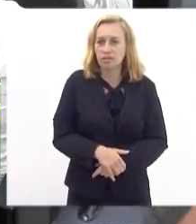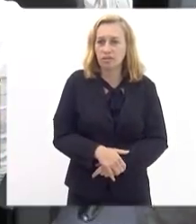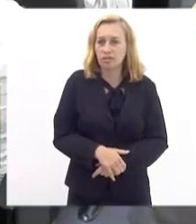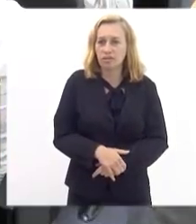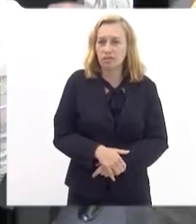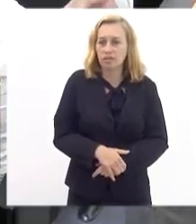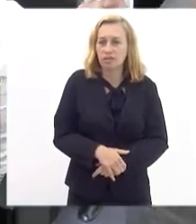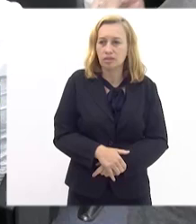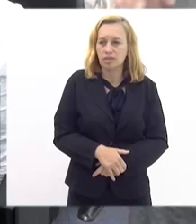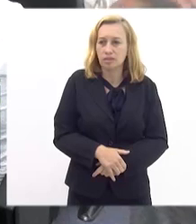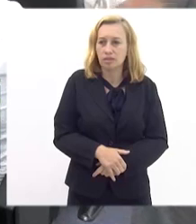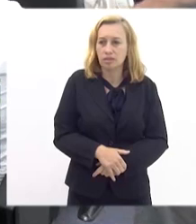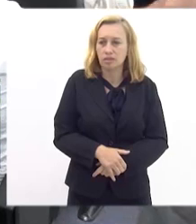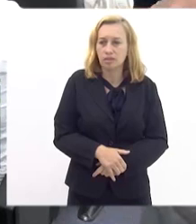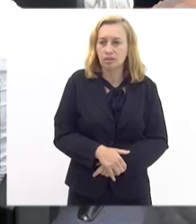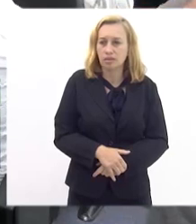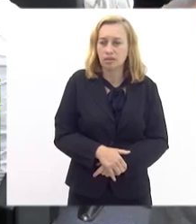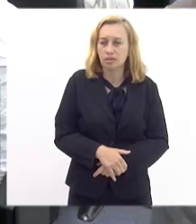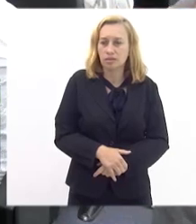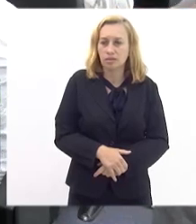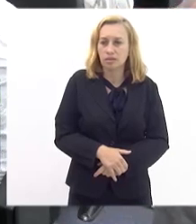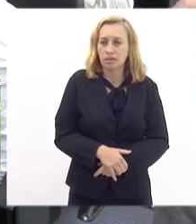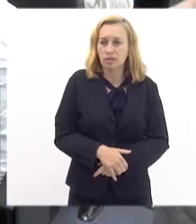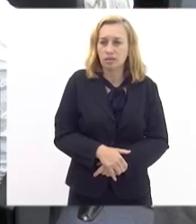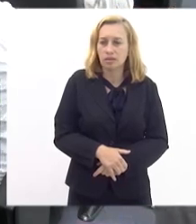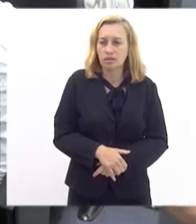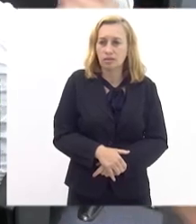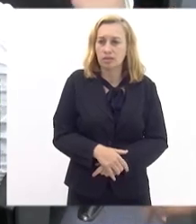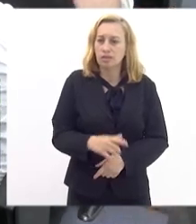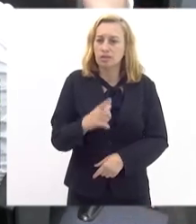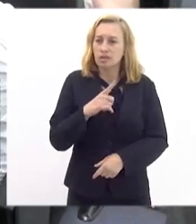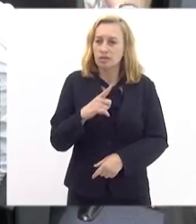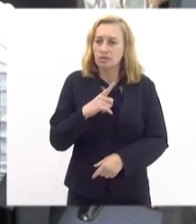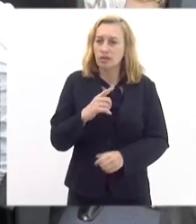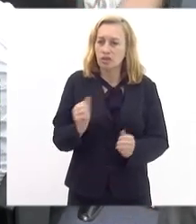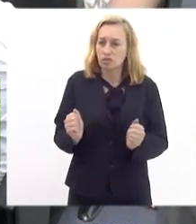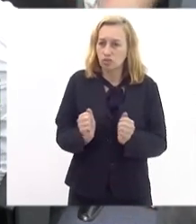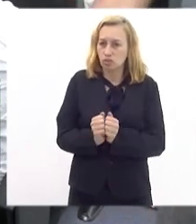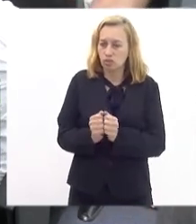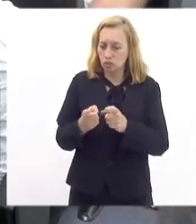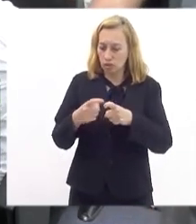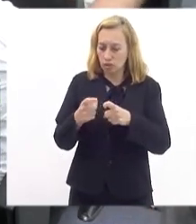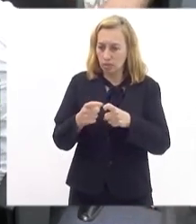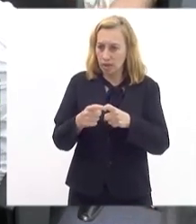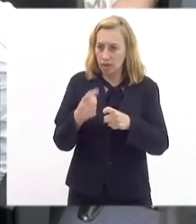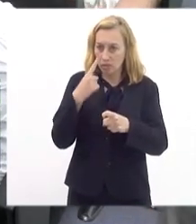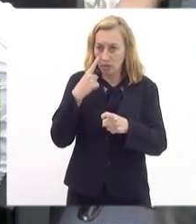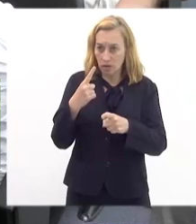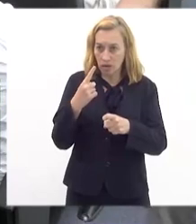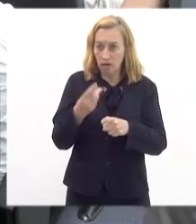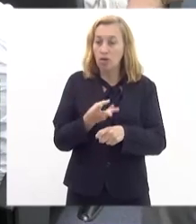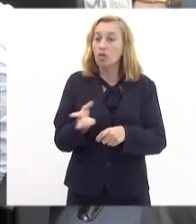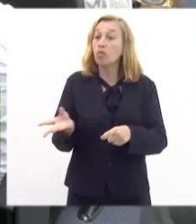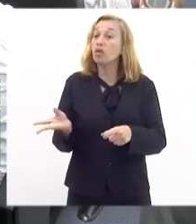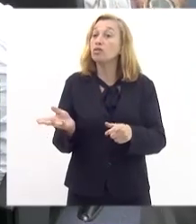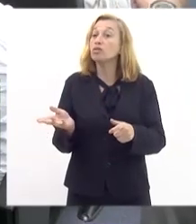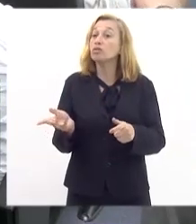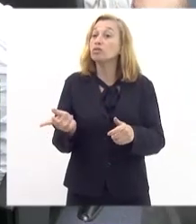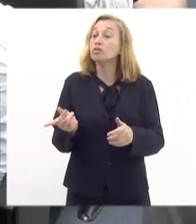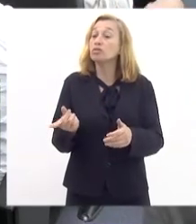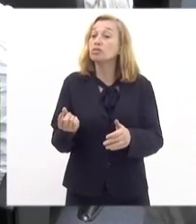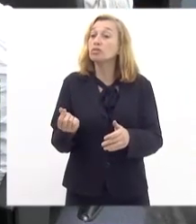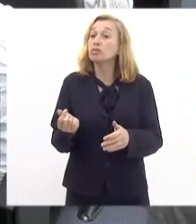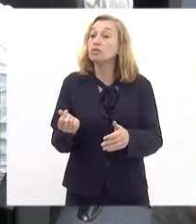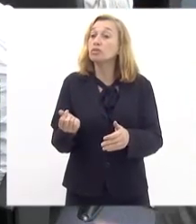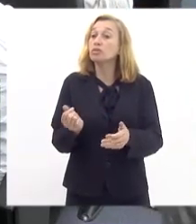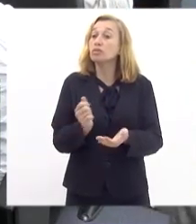E aí e é como se tivéssemos voltado na junta médica Olha o custo nessa atividade quanto tá custando isso aqui